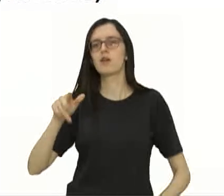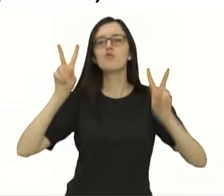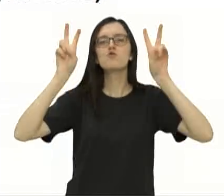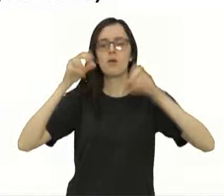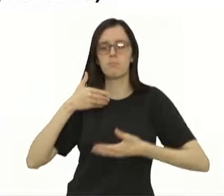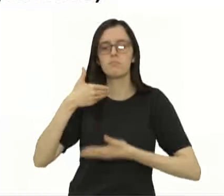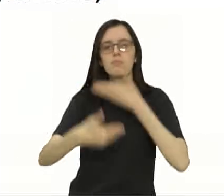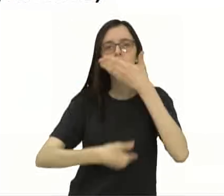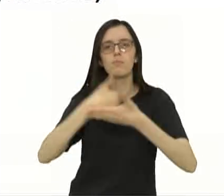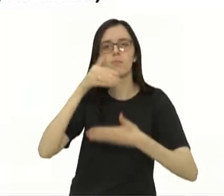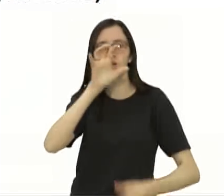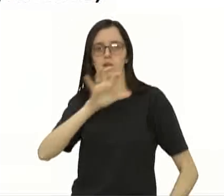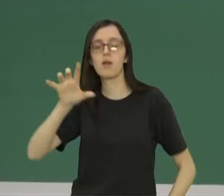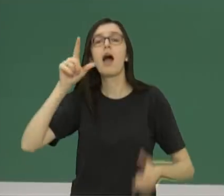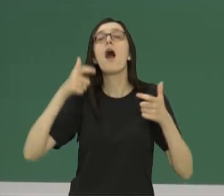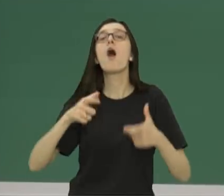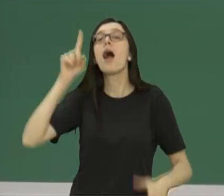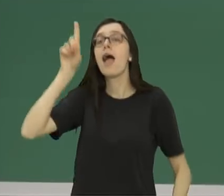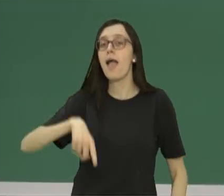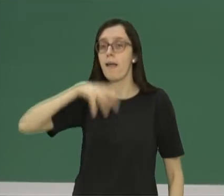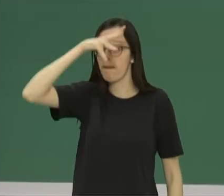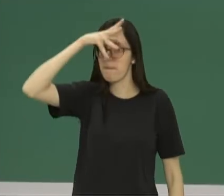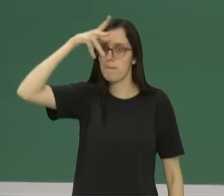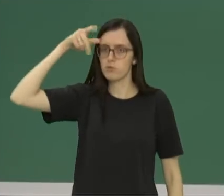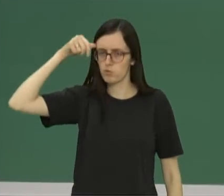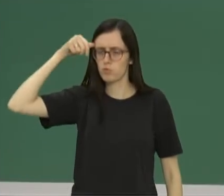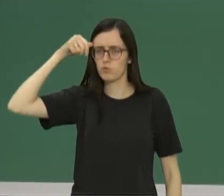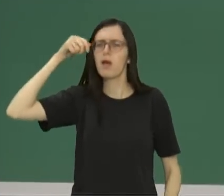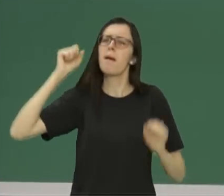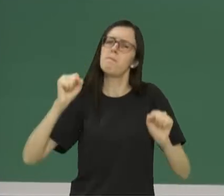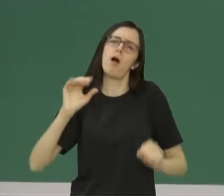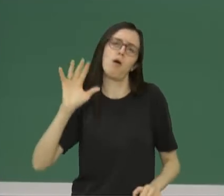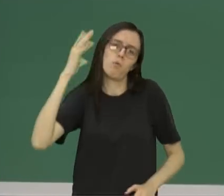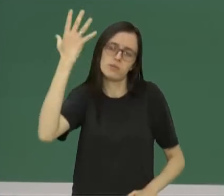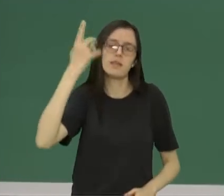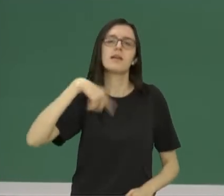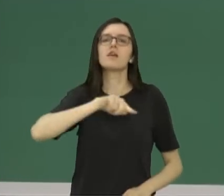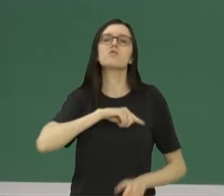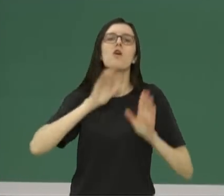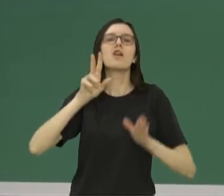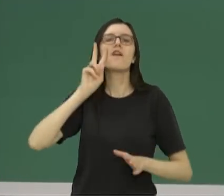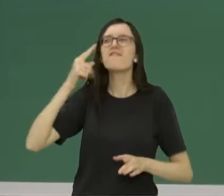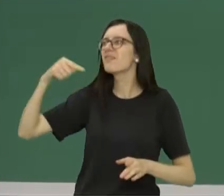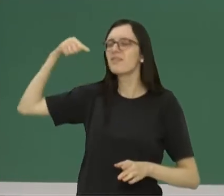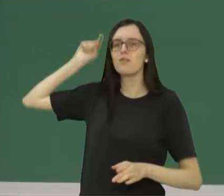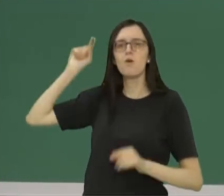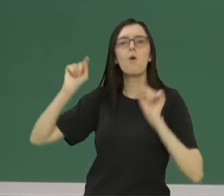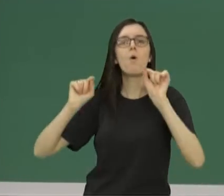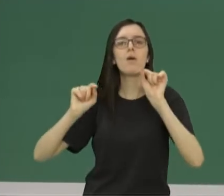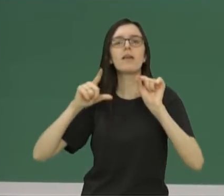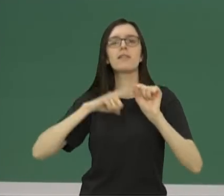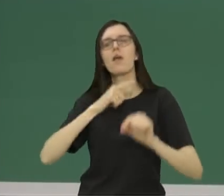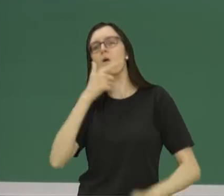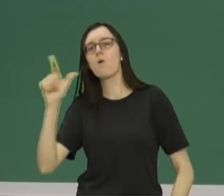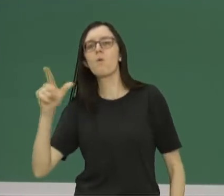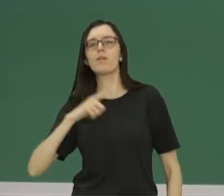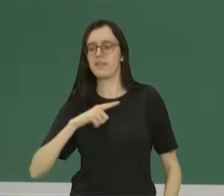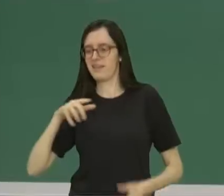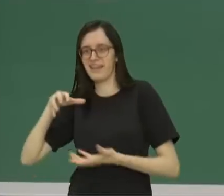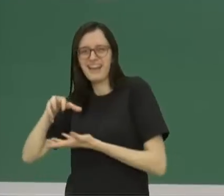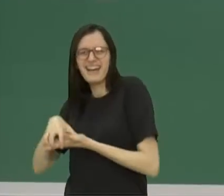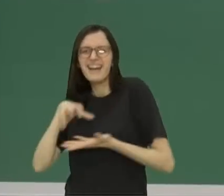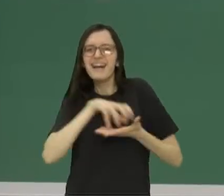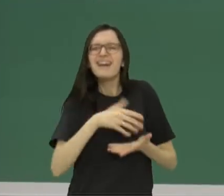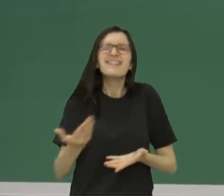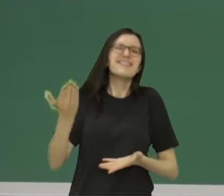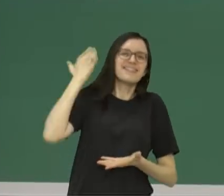vimos no mapa lá que é no Mato Grosso, né? Isso pode acontecer. Nós vimos em outra situação que também a SUDENE, a Codevasc e a